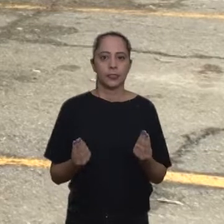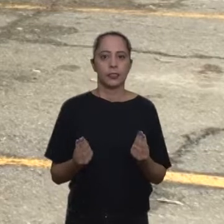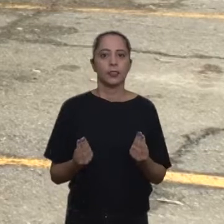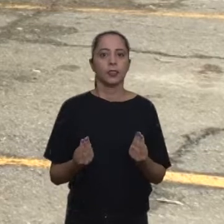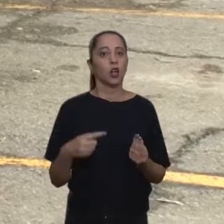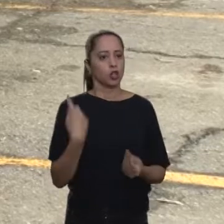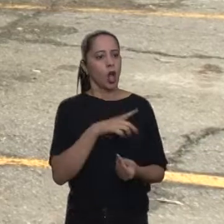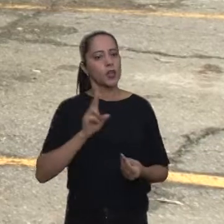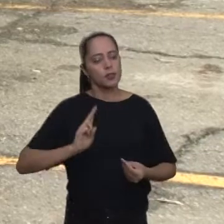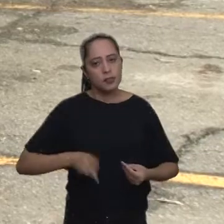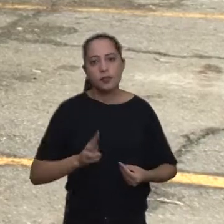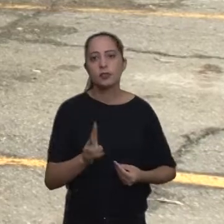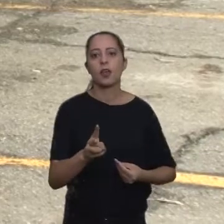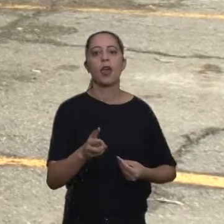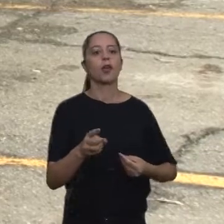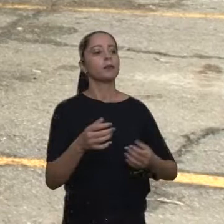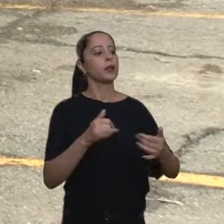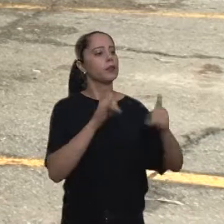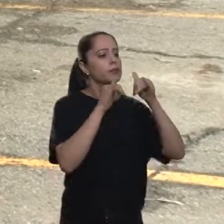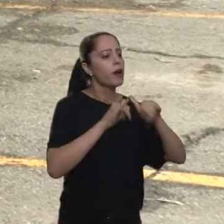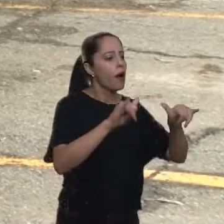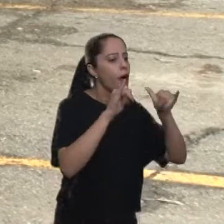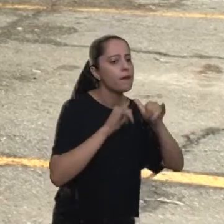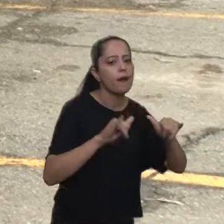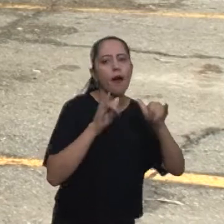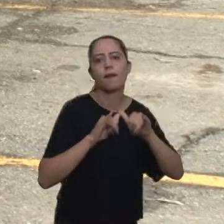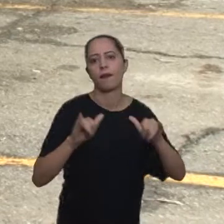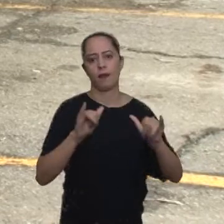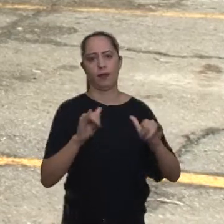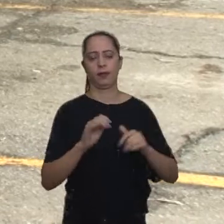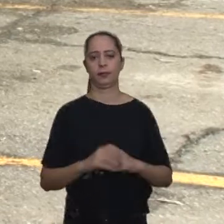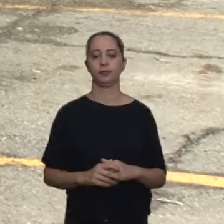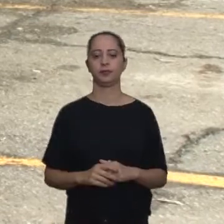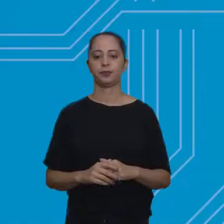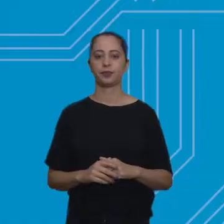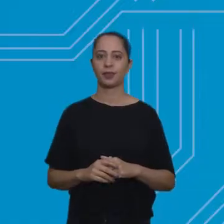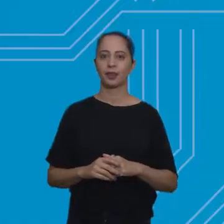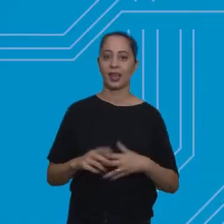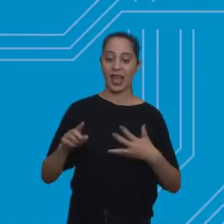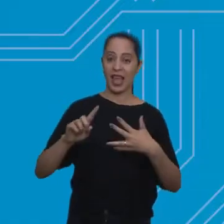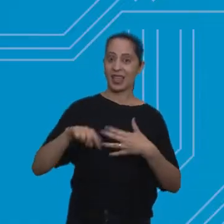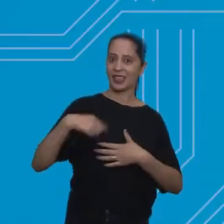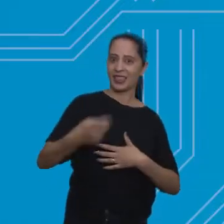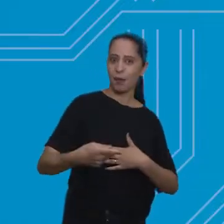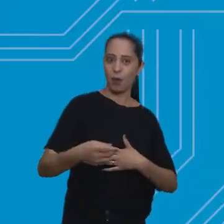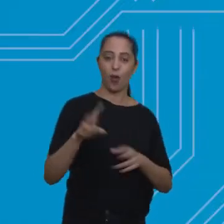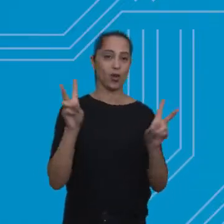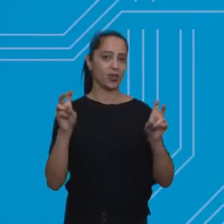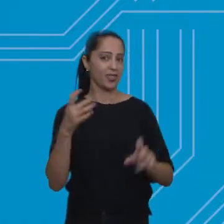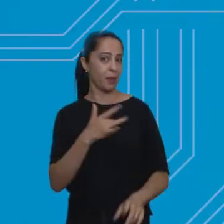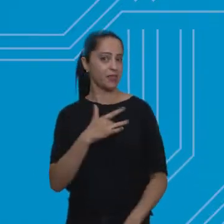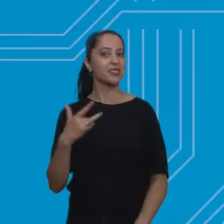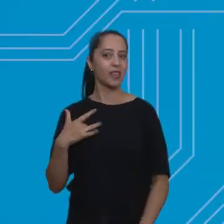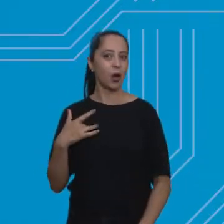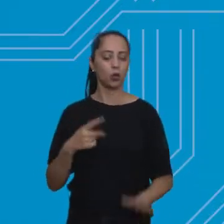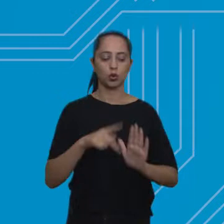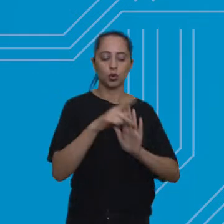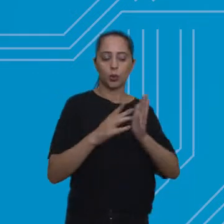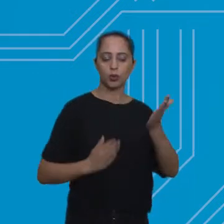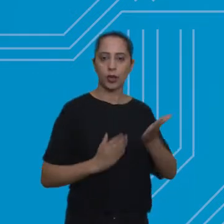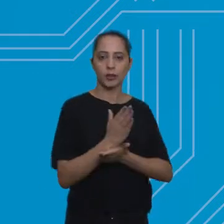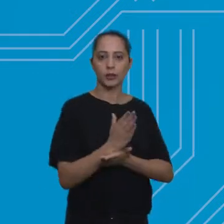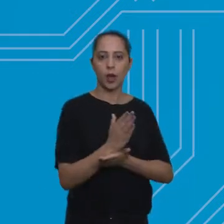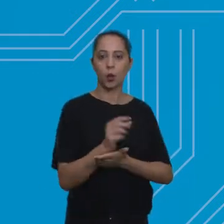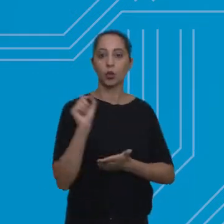vem realizando várias abordagens à população de formas diferentes. E no próximo bloco vamos falar de saúde.